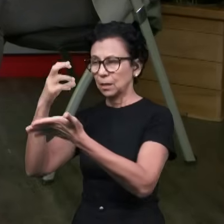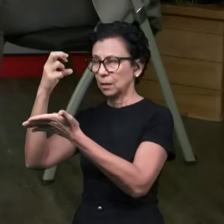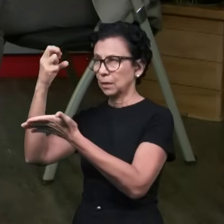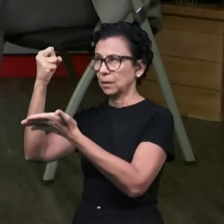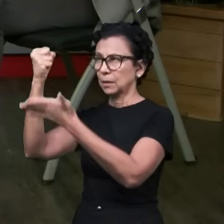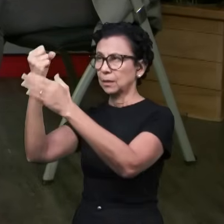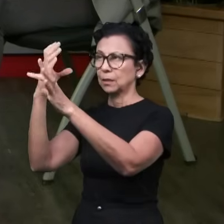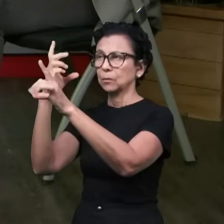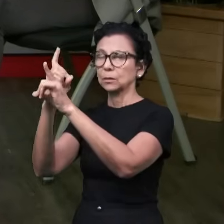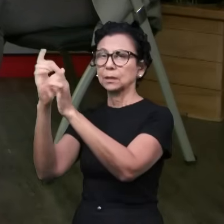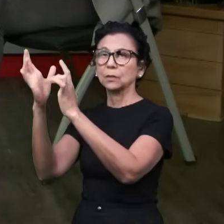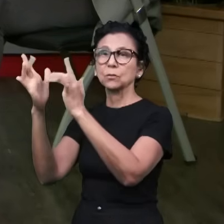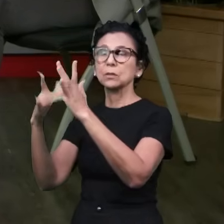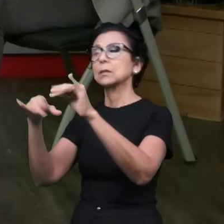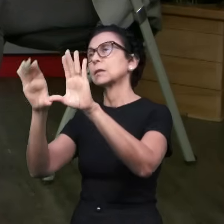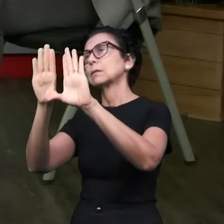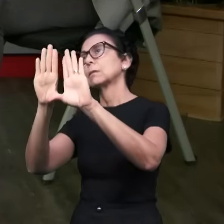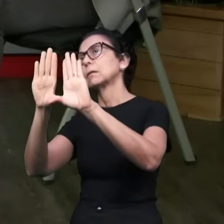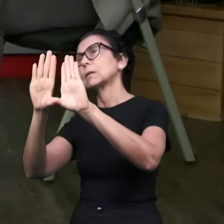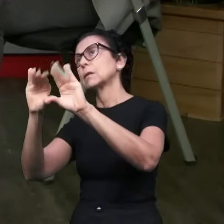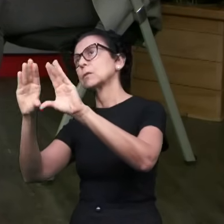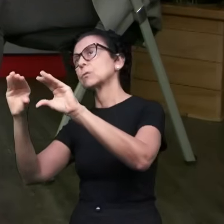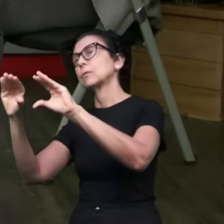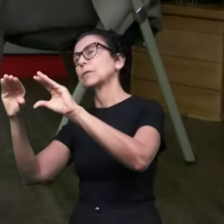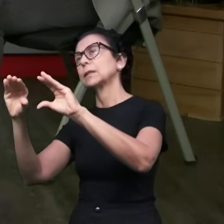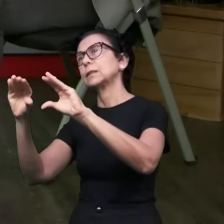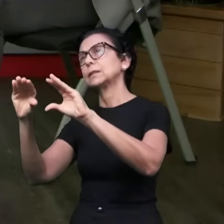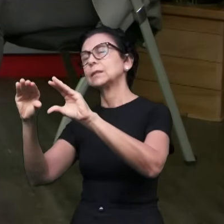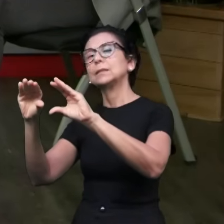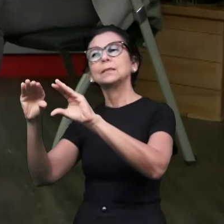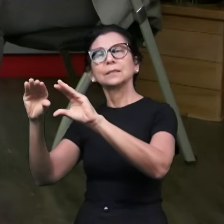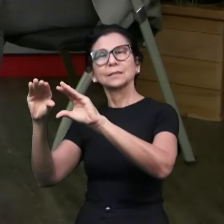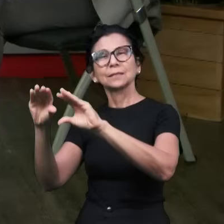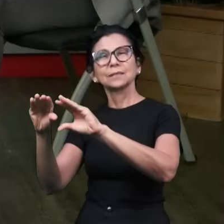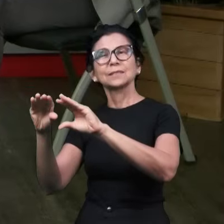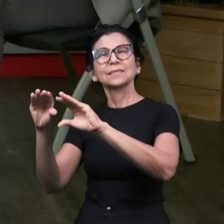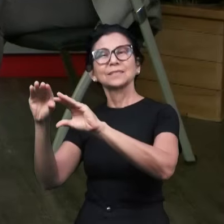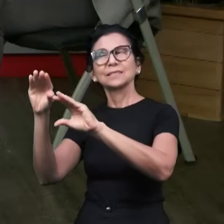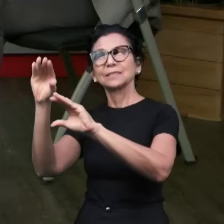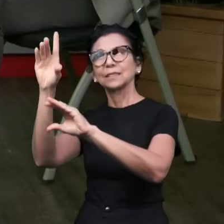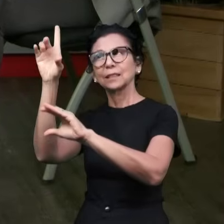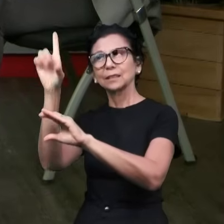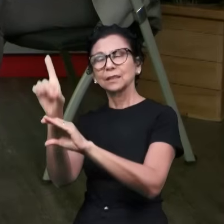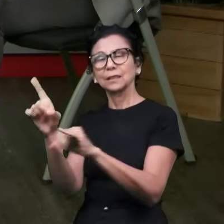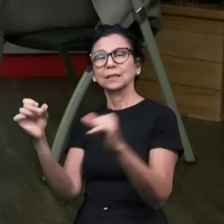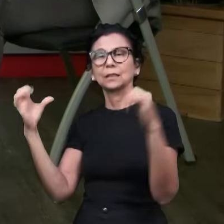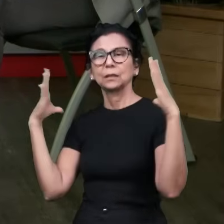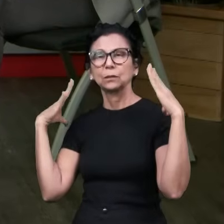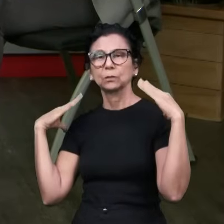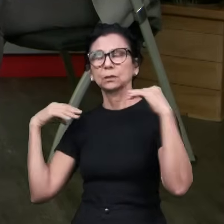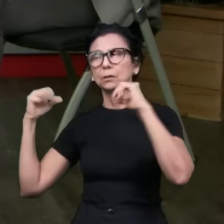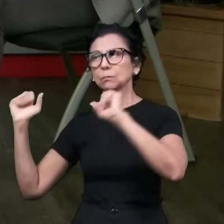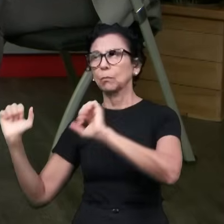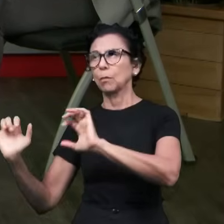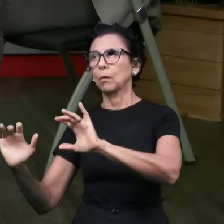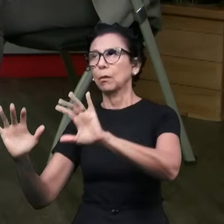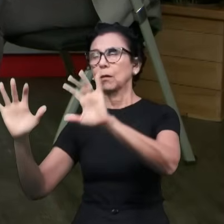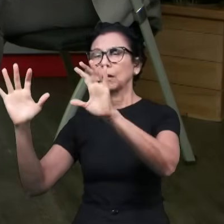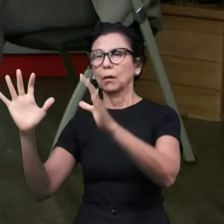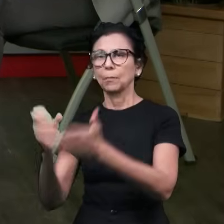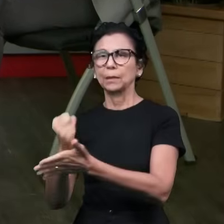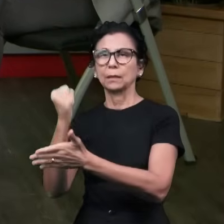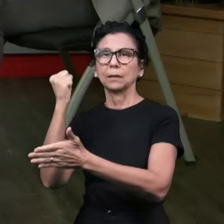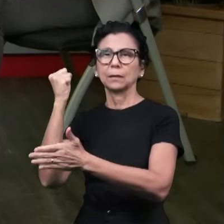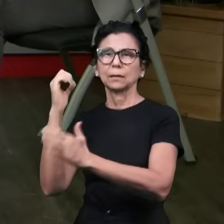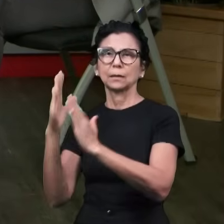o Senhor Jesus nas nuvens, com os seus anjos, e assim a igreja vai ser arrebatada.